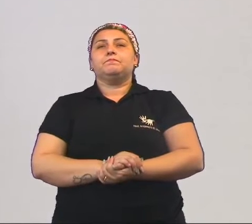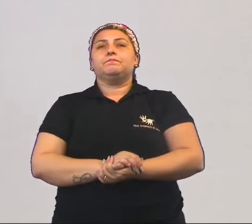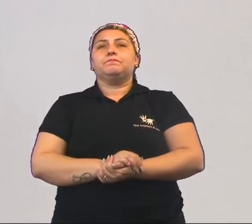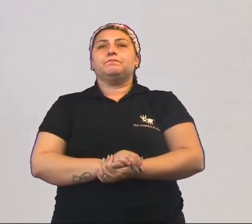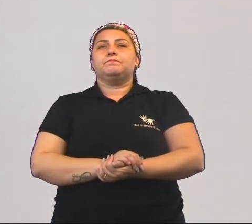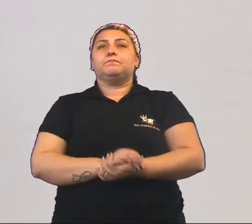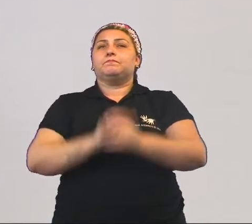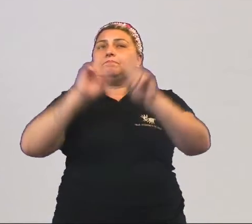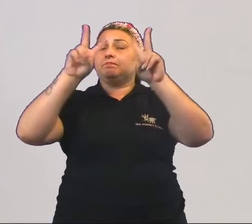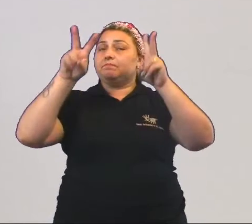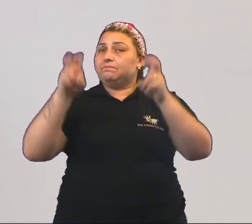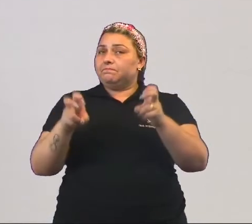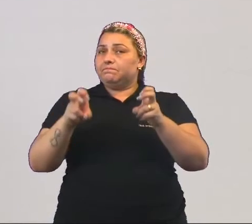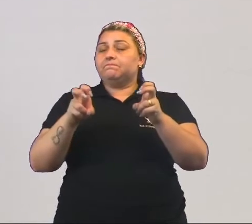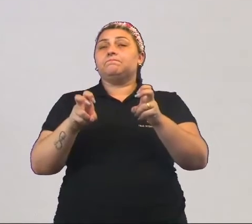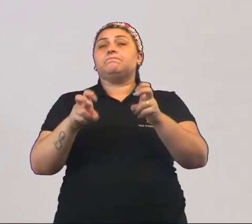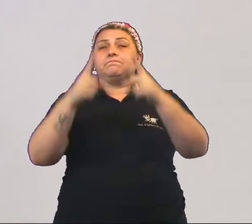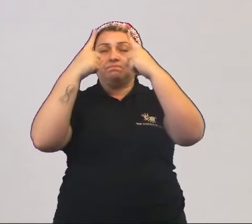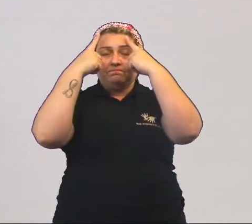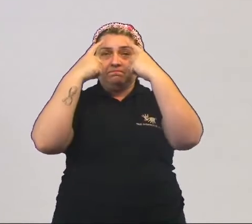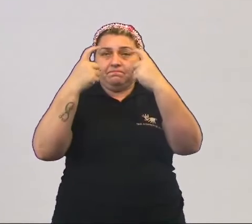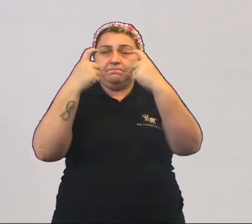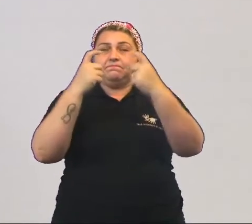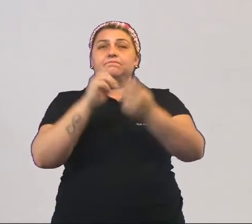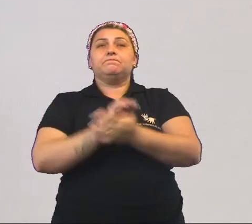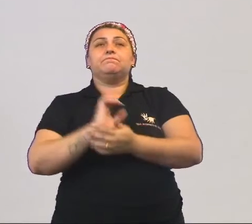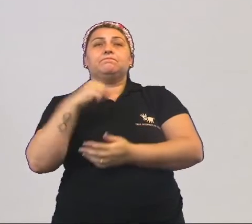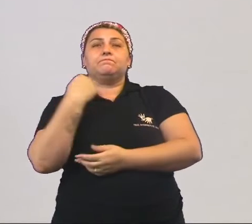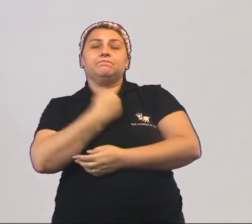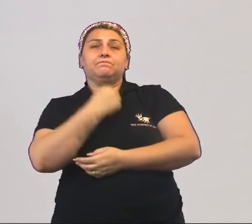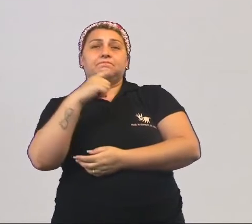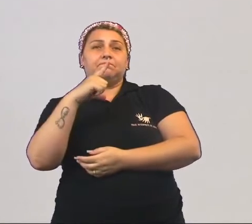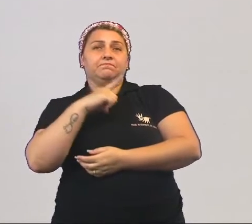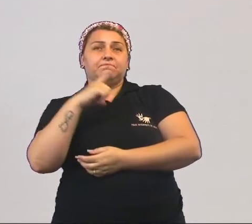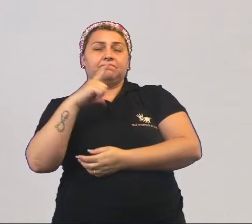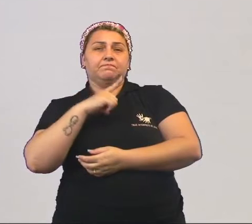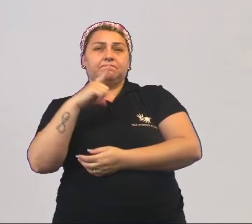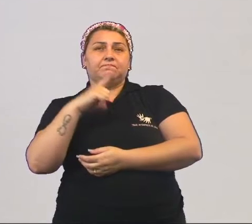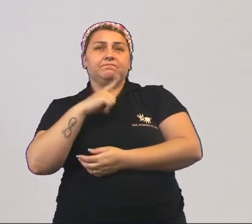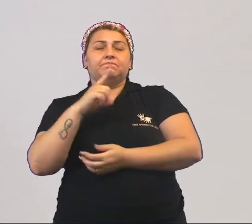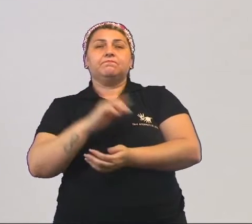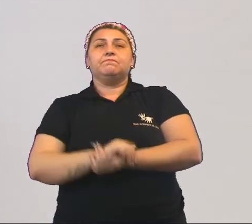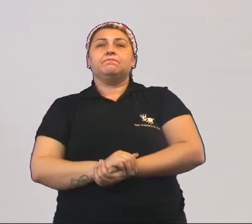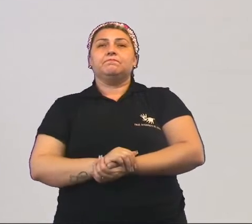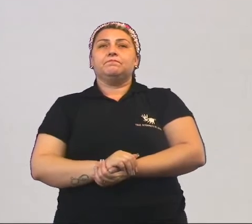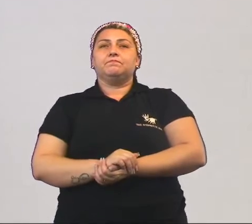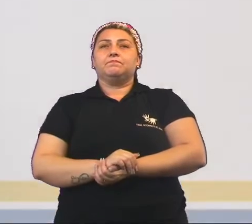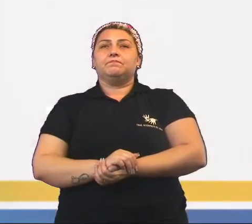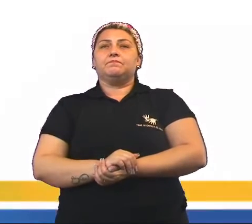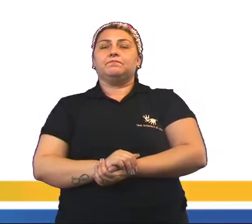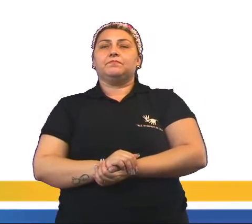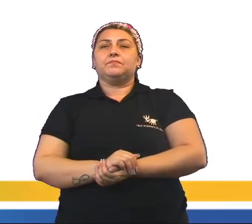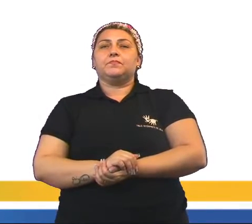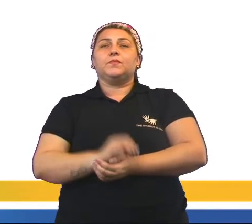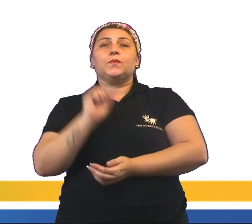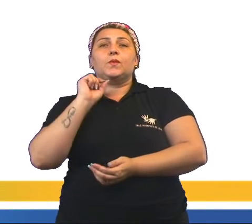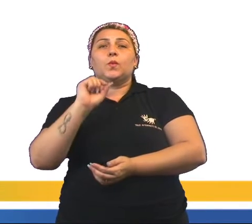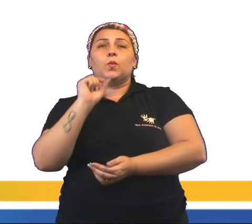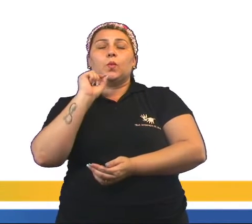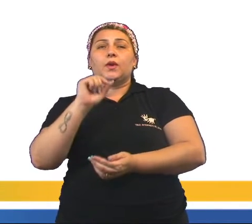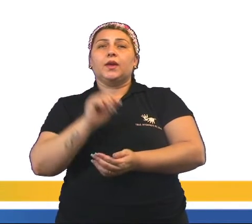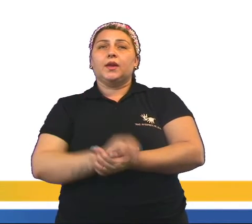relação a esse tema da violência doméstica contra a mulher, nós temos uma situação emblemática no Brasil, que